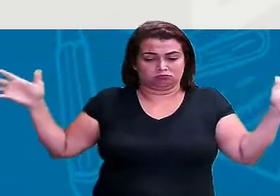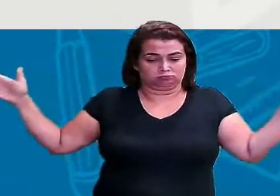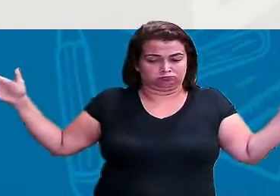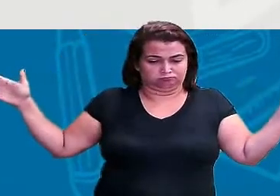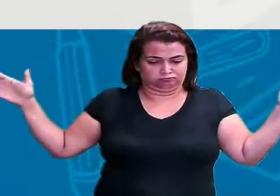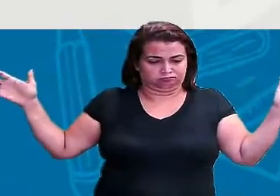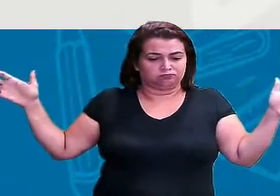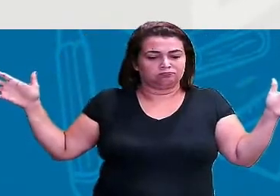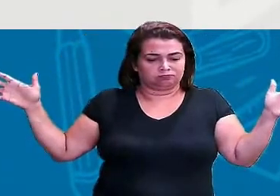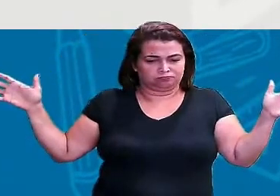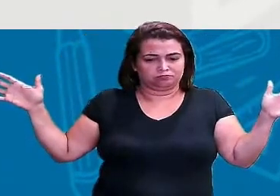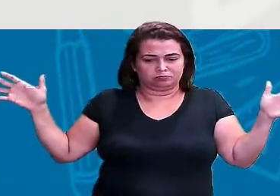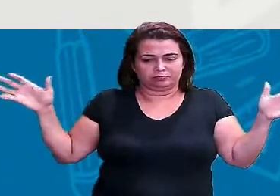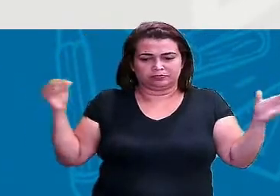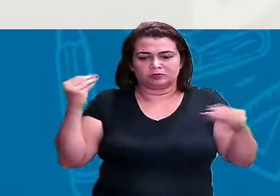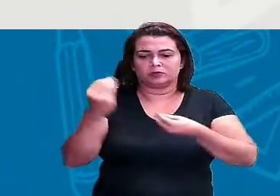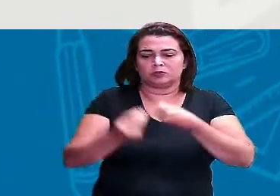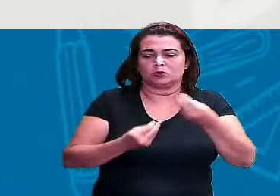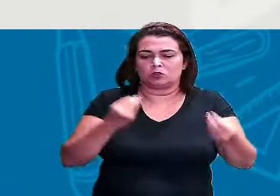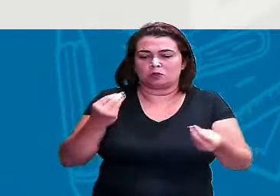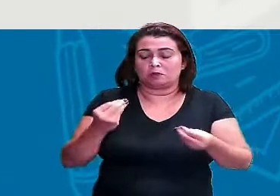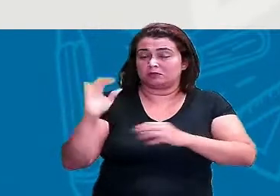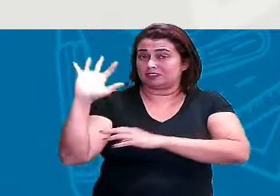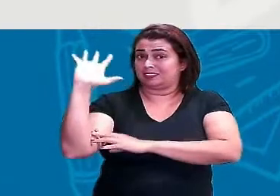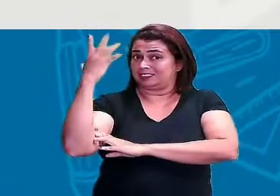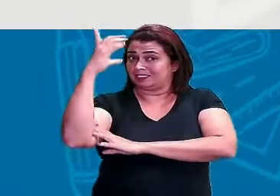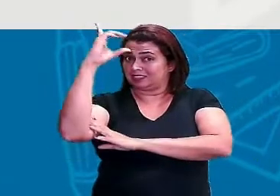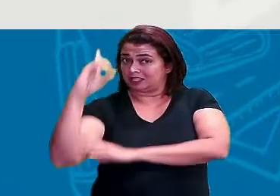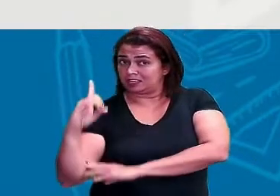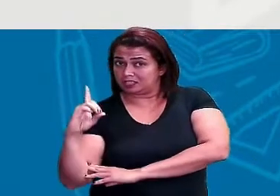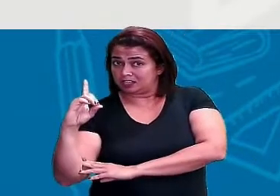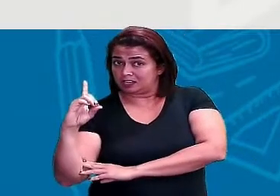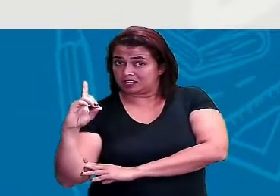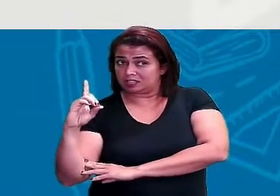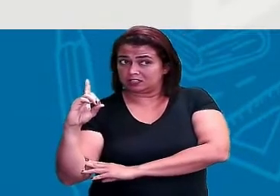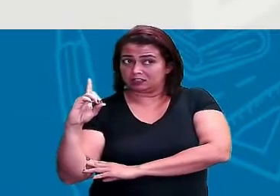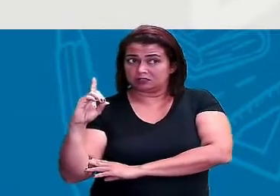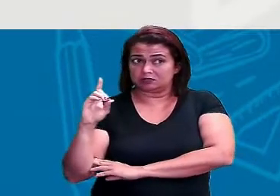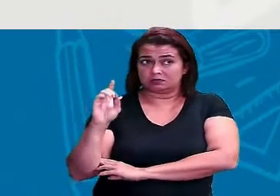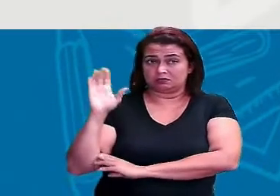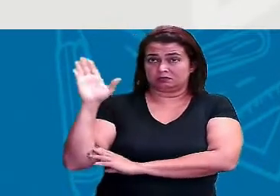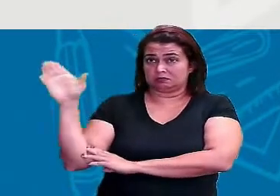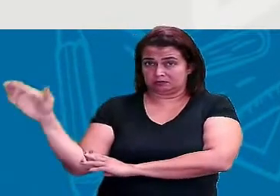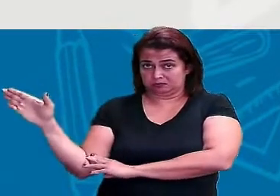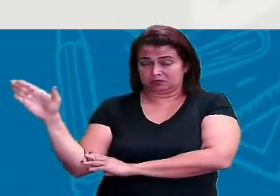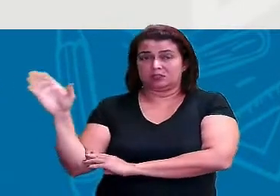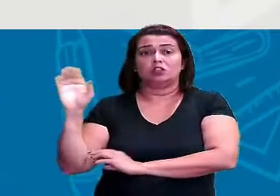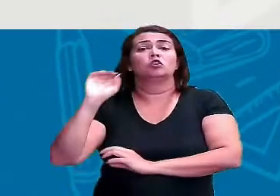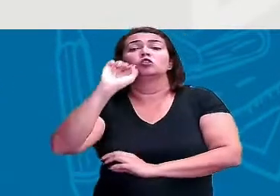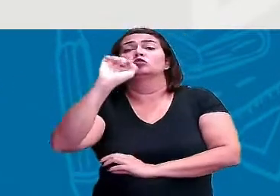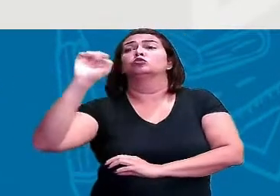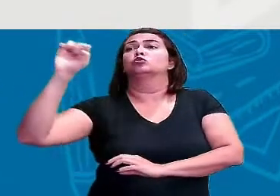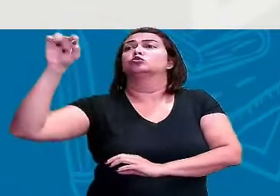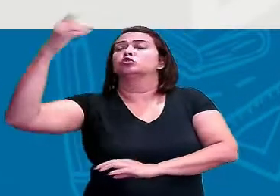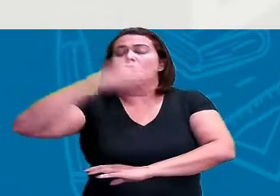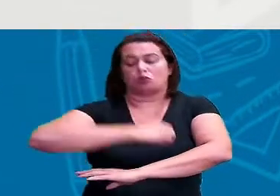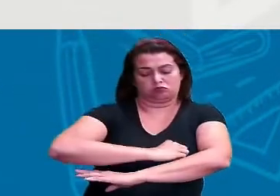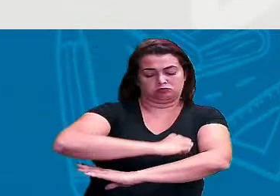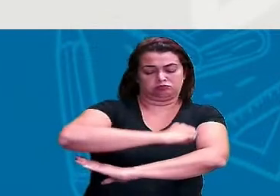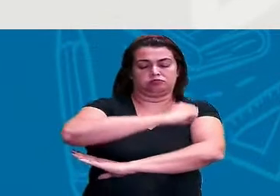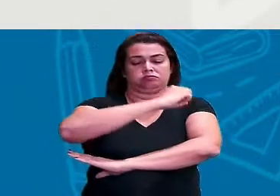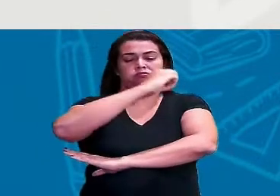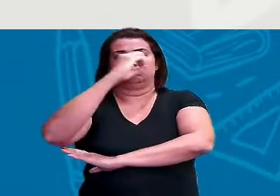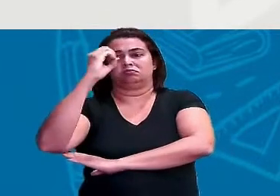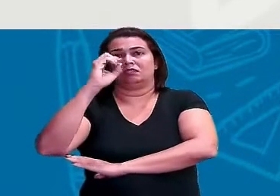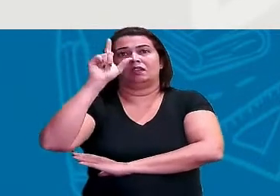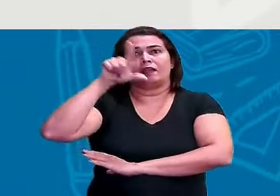e o braço direito ele apontava para onde o Sol nascia, né? Onde o Sol nasce. Então,